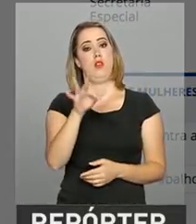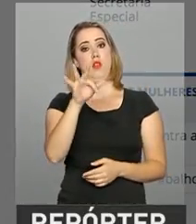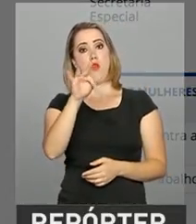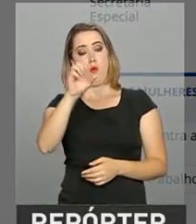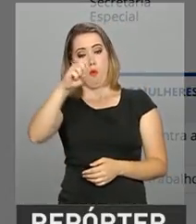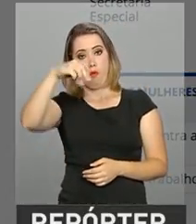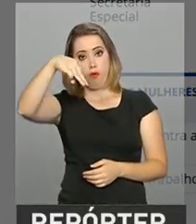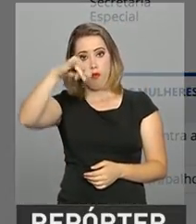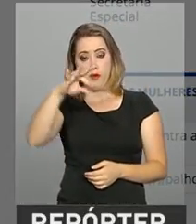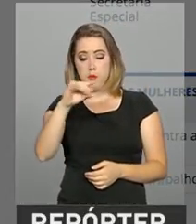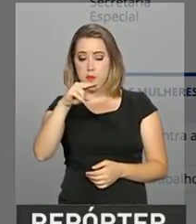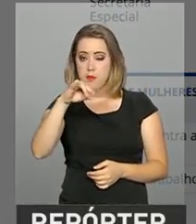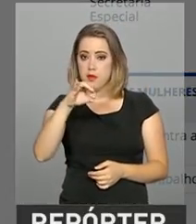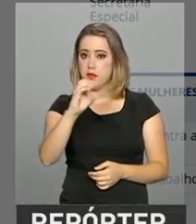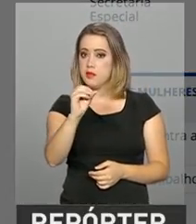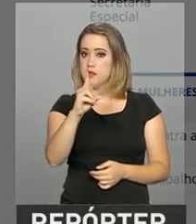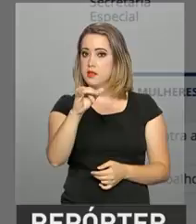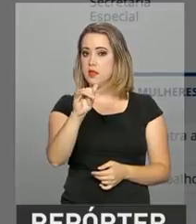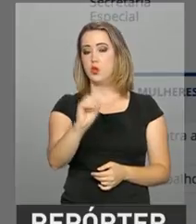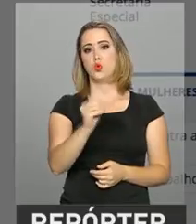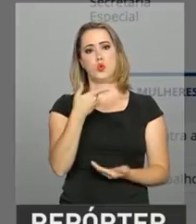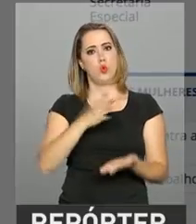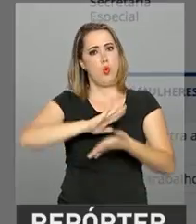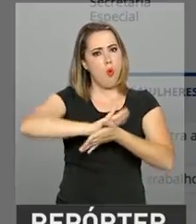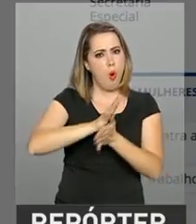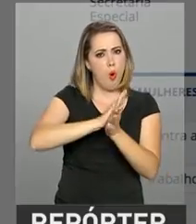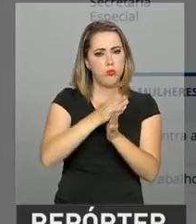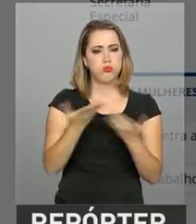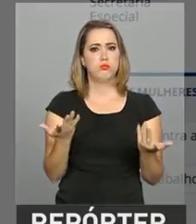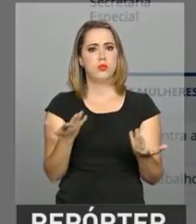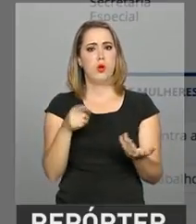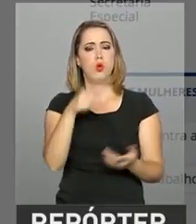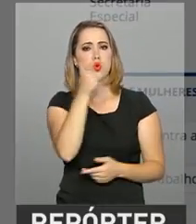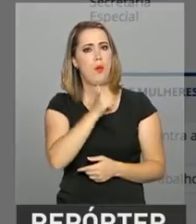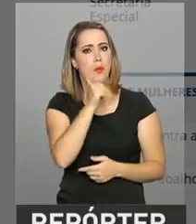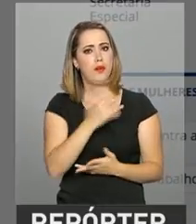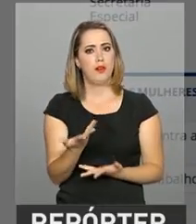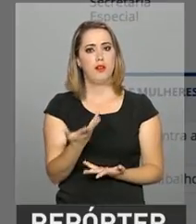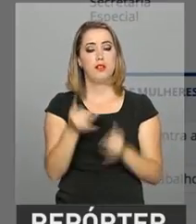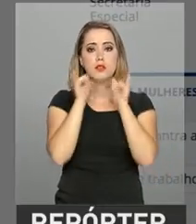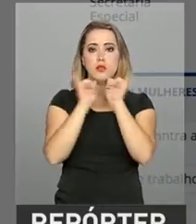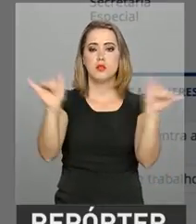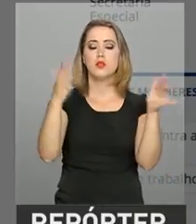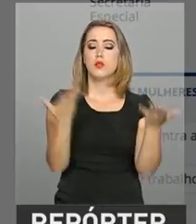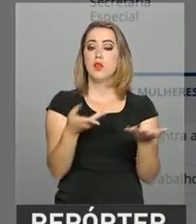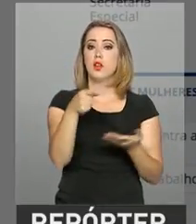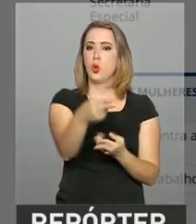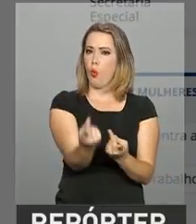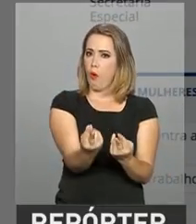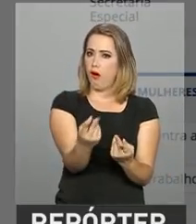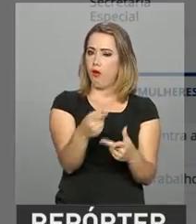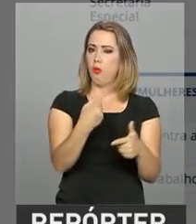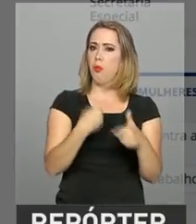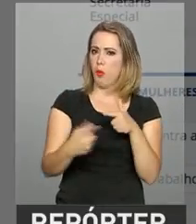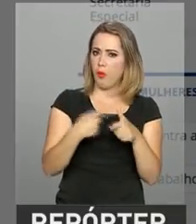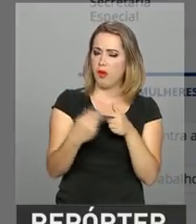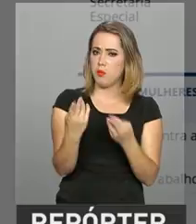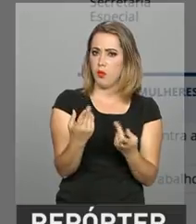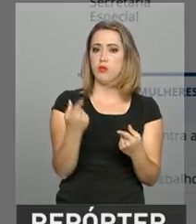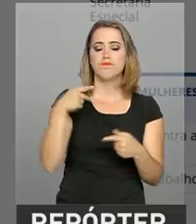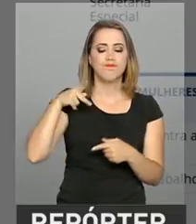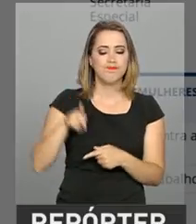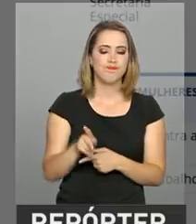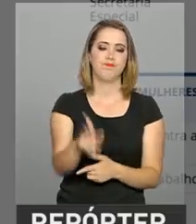expressão maior de ódio contra as mulheres na nota a secretaria ainda afirma que tragédias como essa infelizmente são